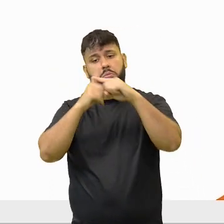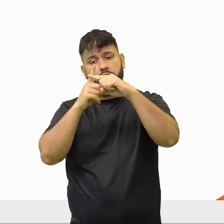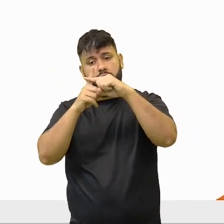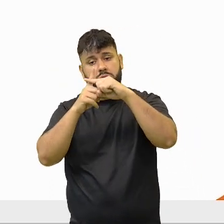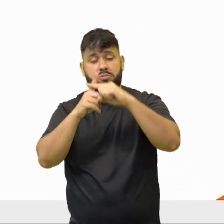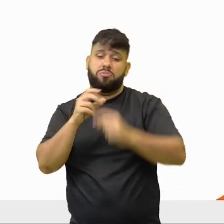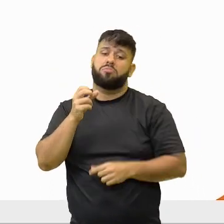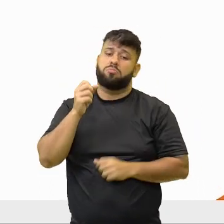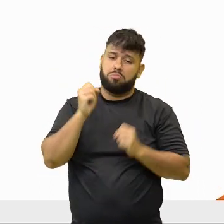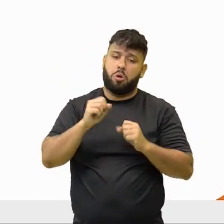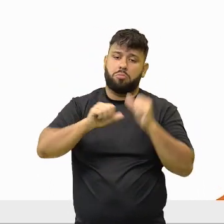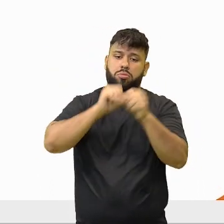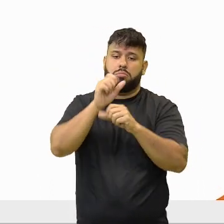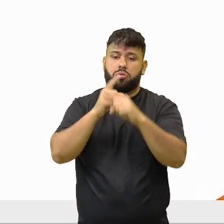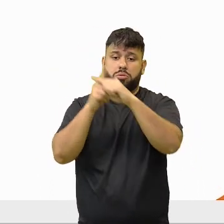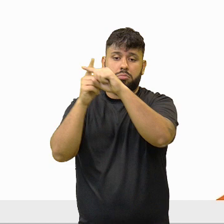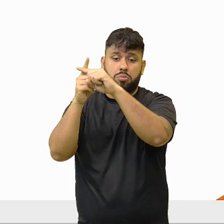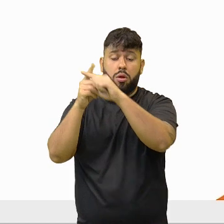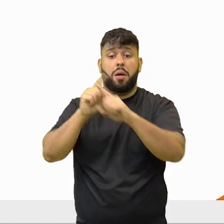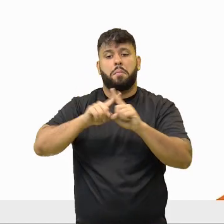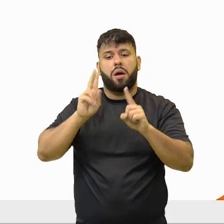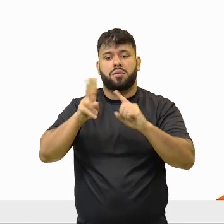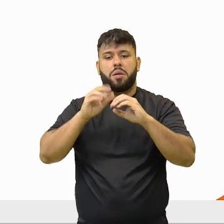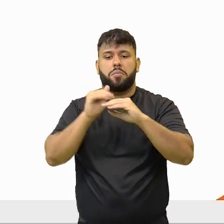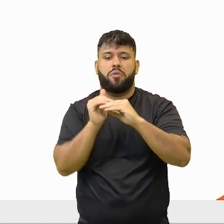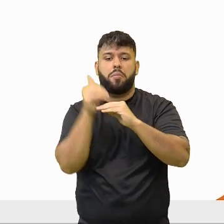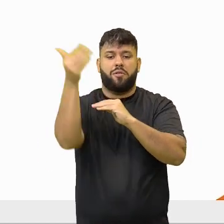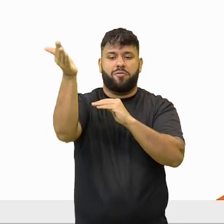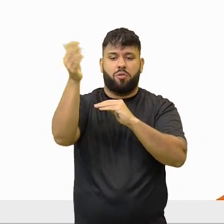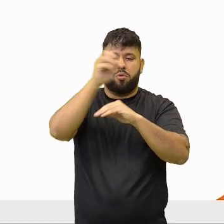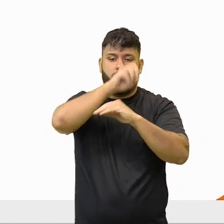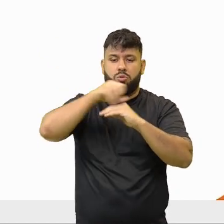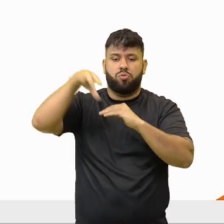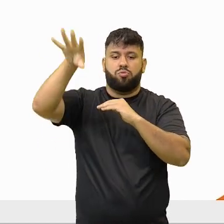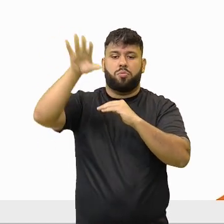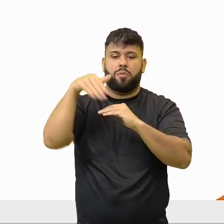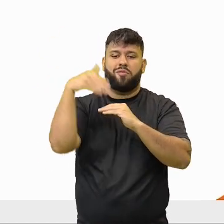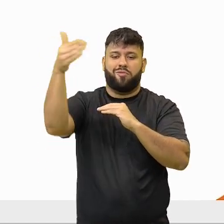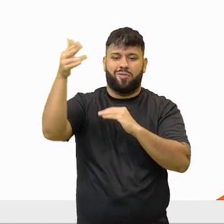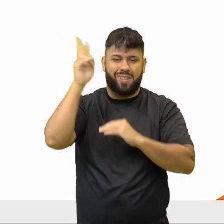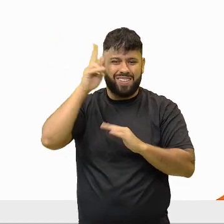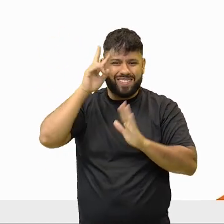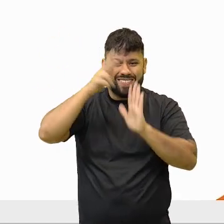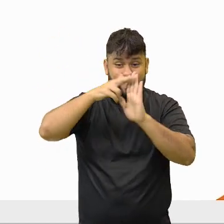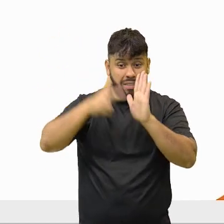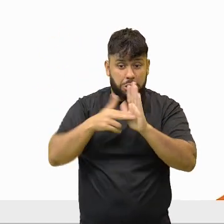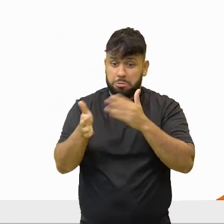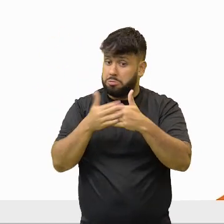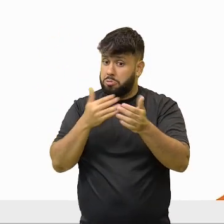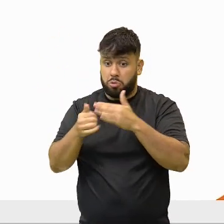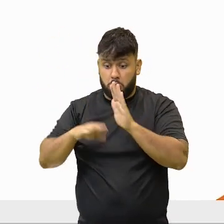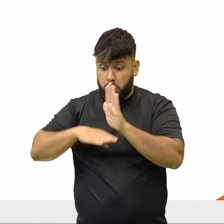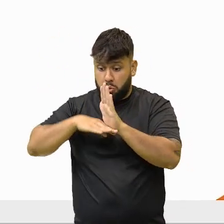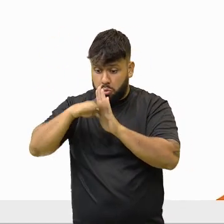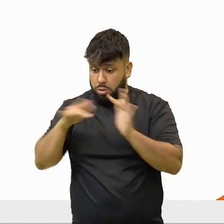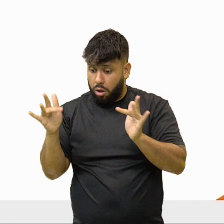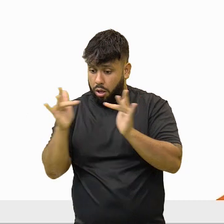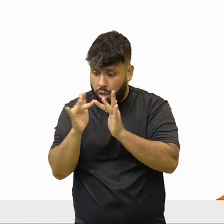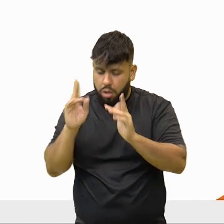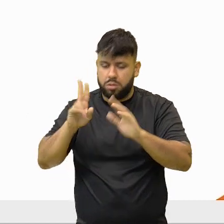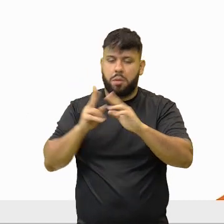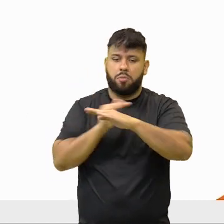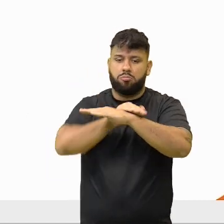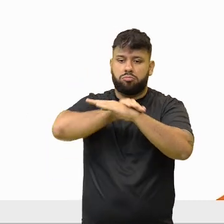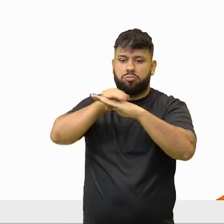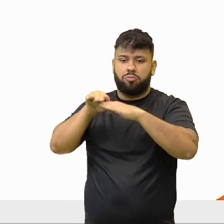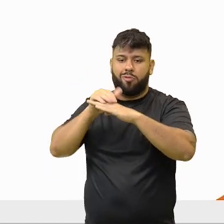detalhe, essa carga fluirá totalmente para fora do condutor. Propriedade básica do condutor, qualquer carga absorvida deve se localizar sempre do lado de fora. Se